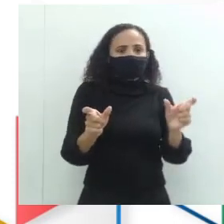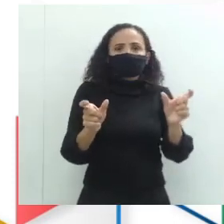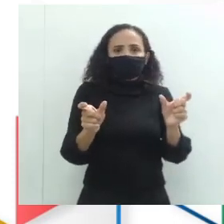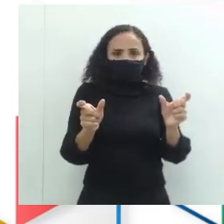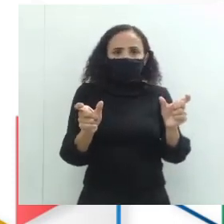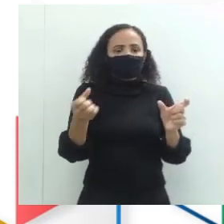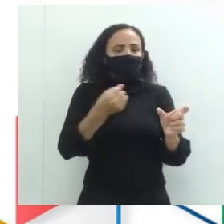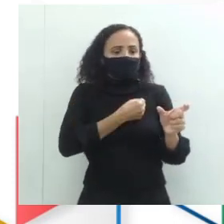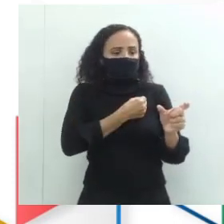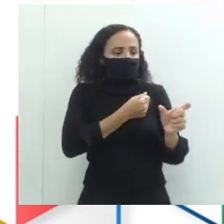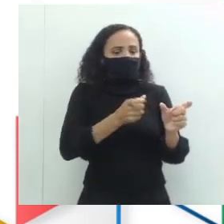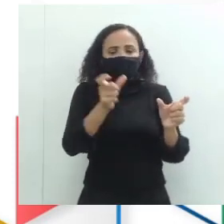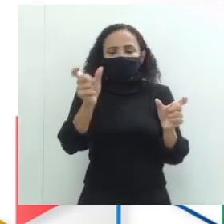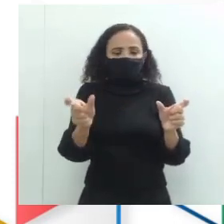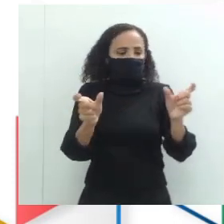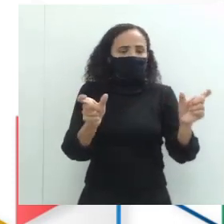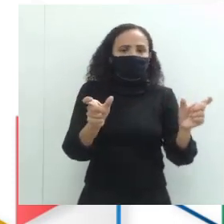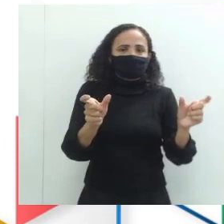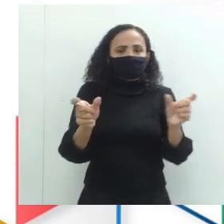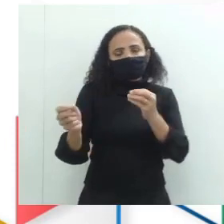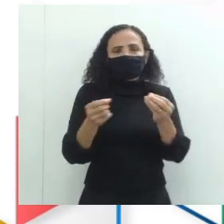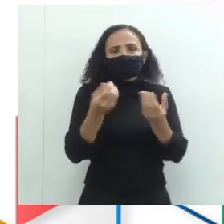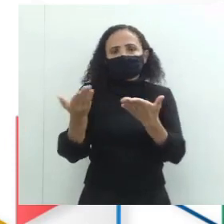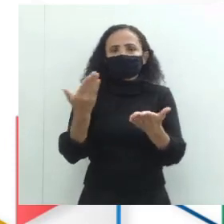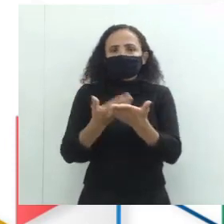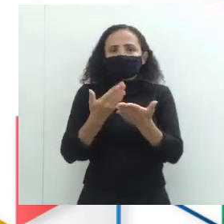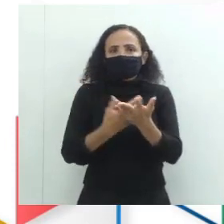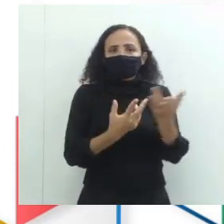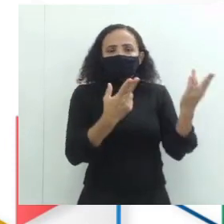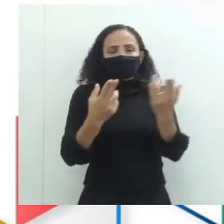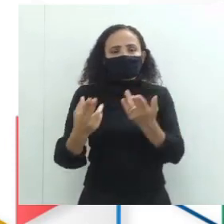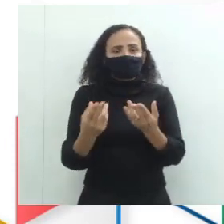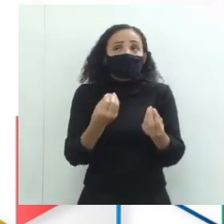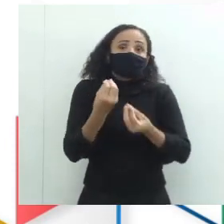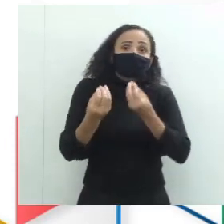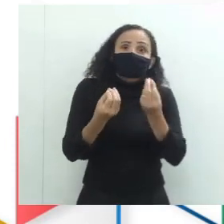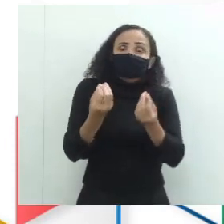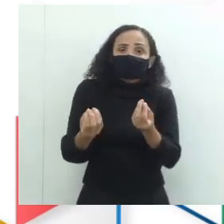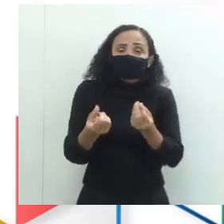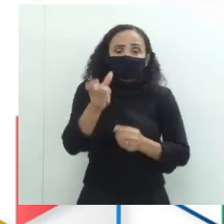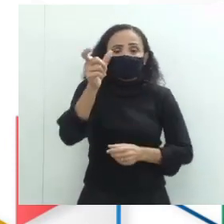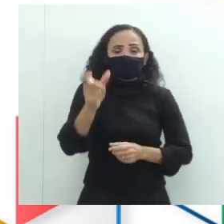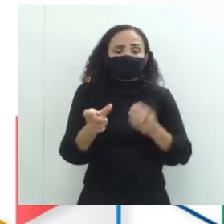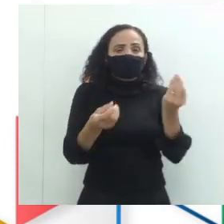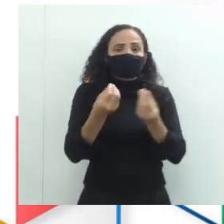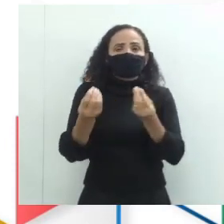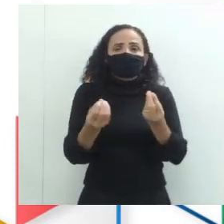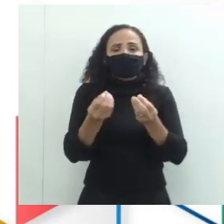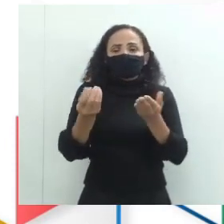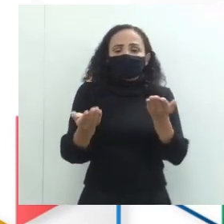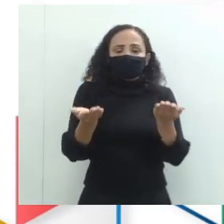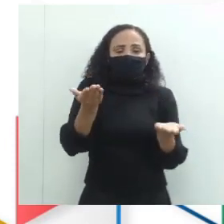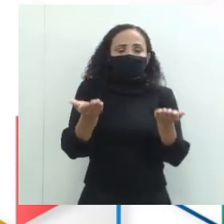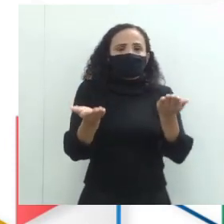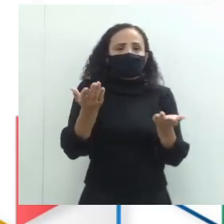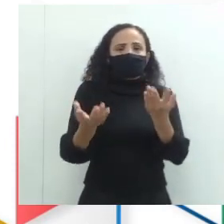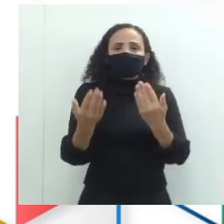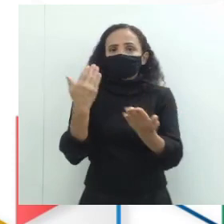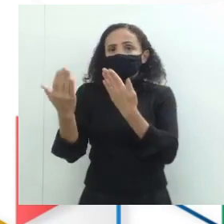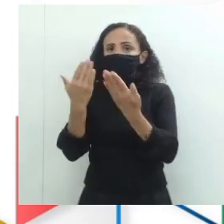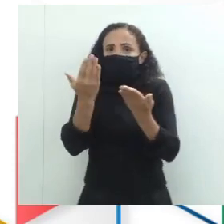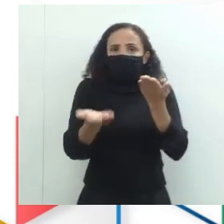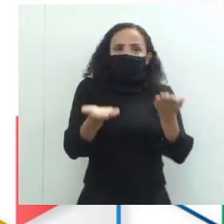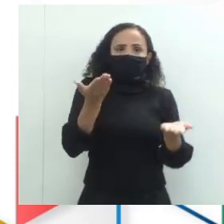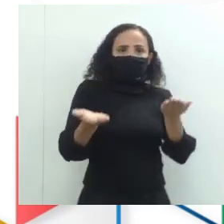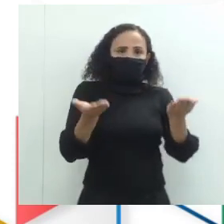que estão levando em consideração a igualdade no meio. Quando tem uma igualdade no meio, é como se fosse uma balança de dois pratos, tá?